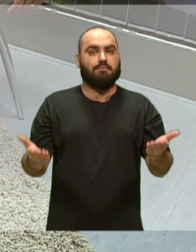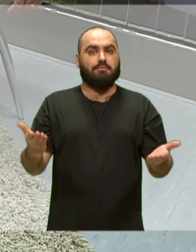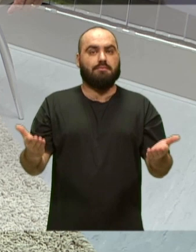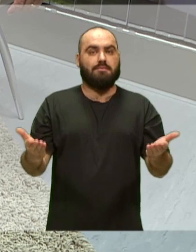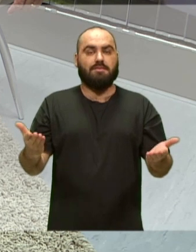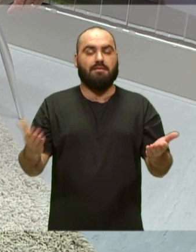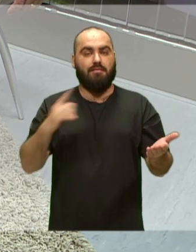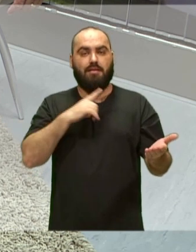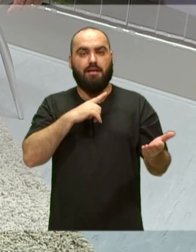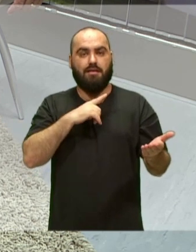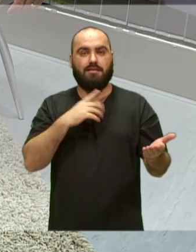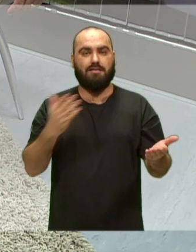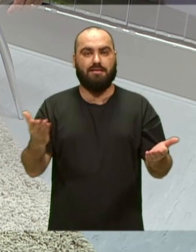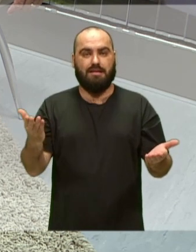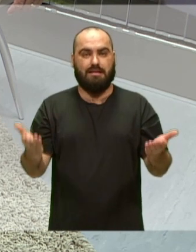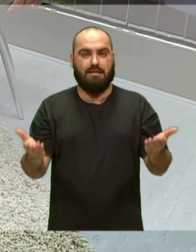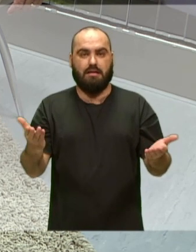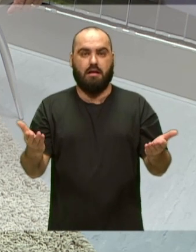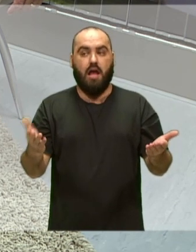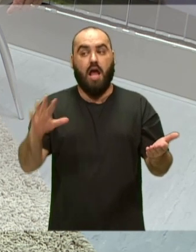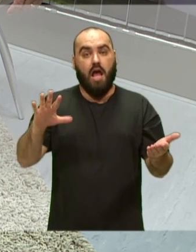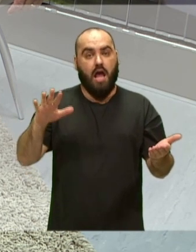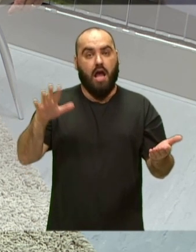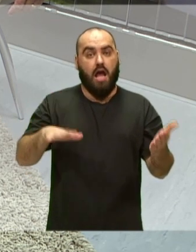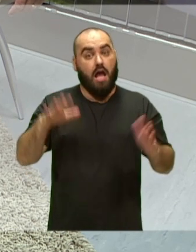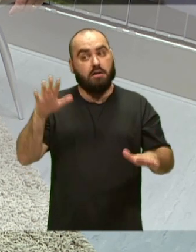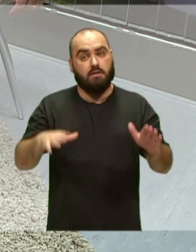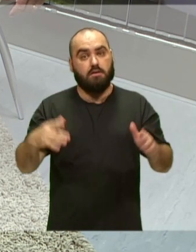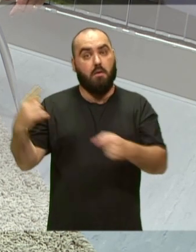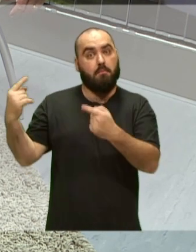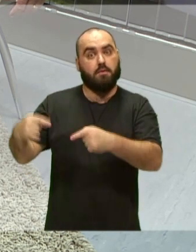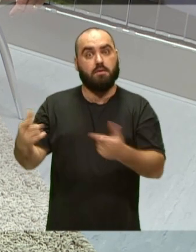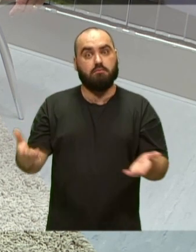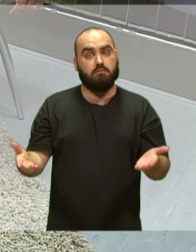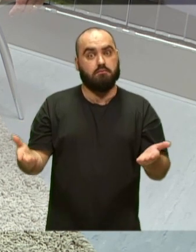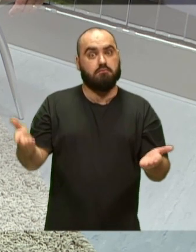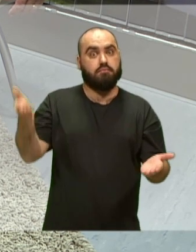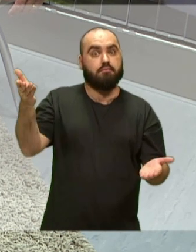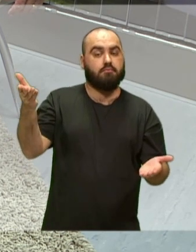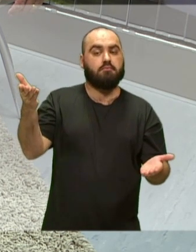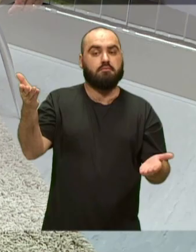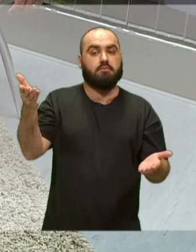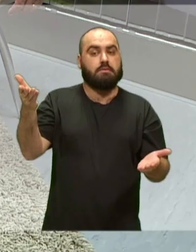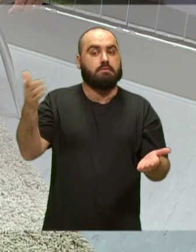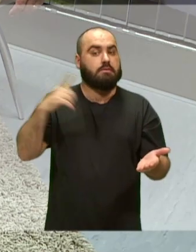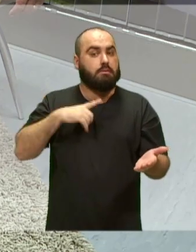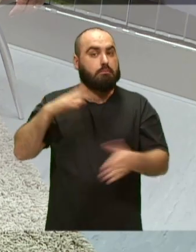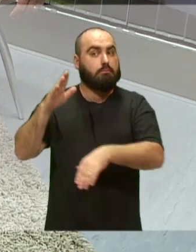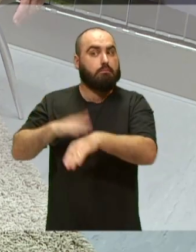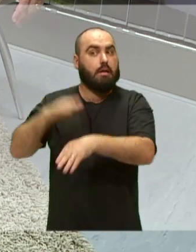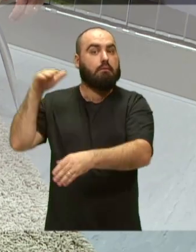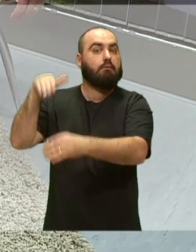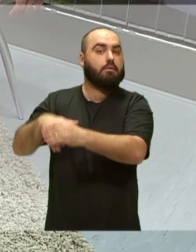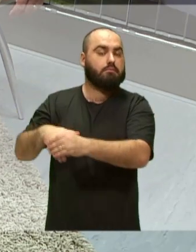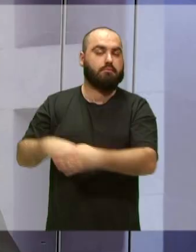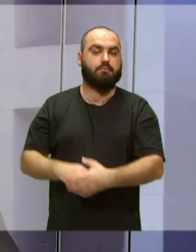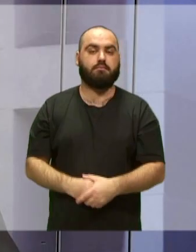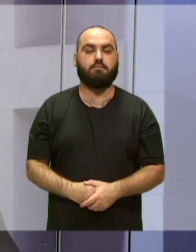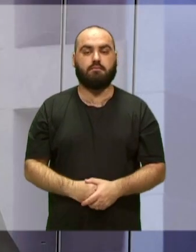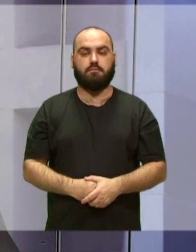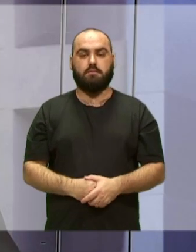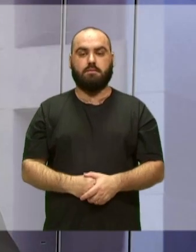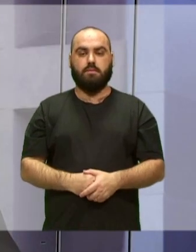maioria das vezes leve vantagem sempre pra oposição que tem vencido a maioria das pautas então